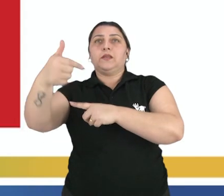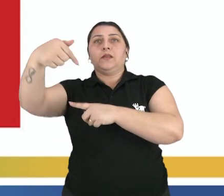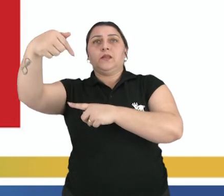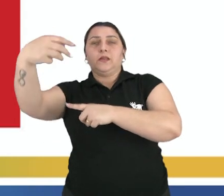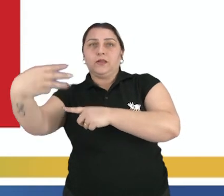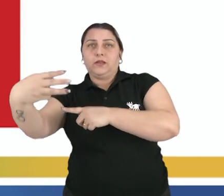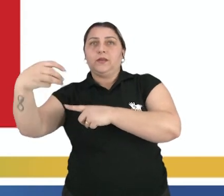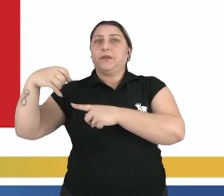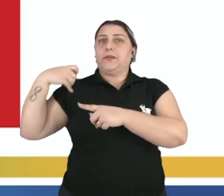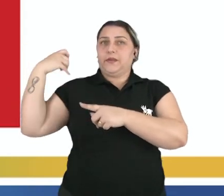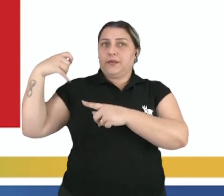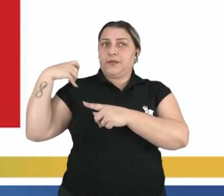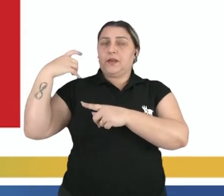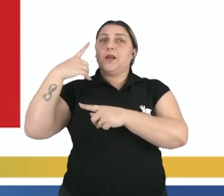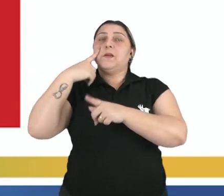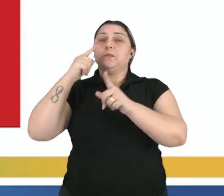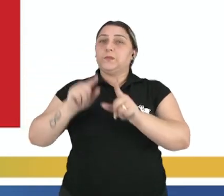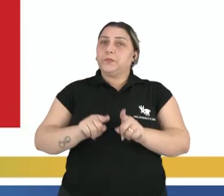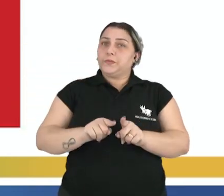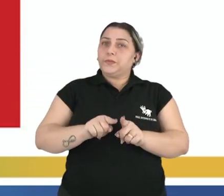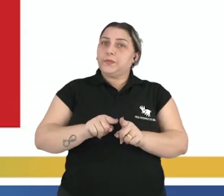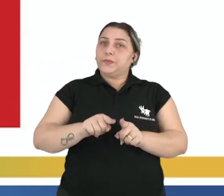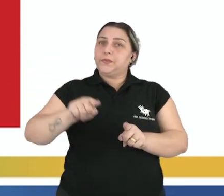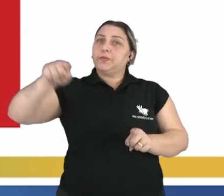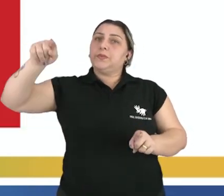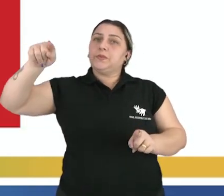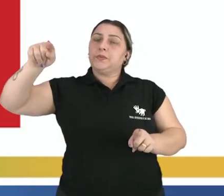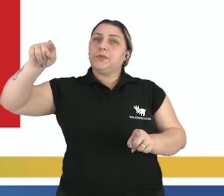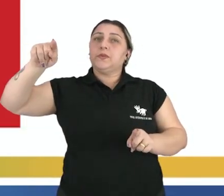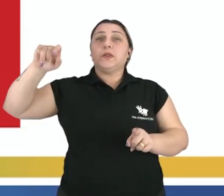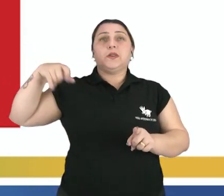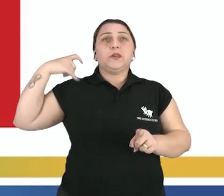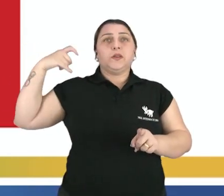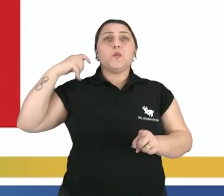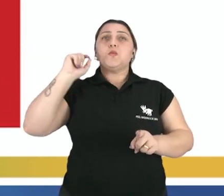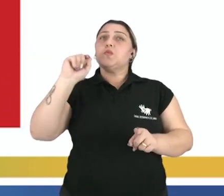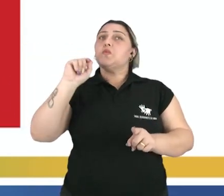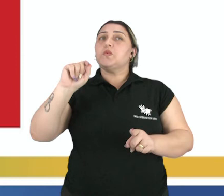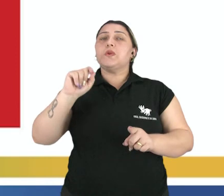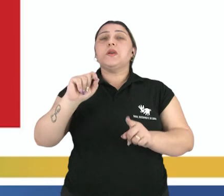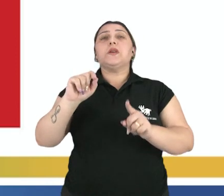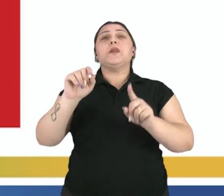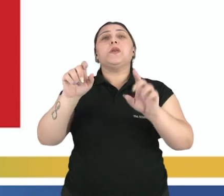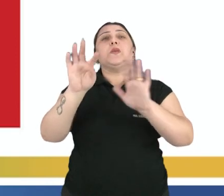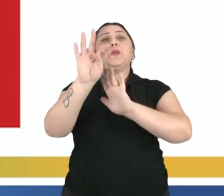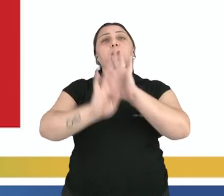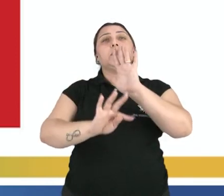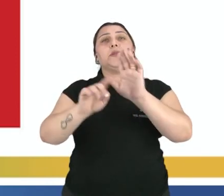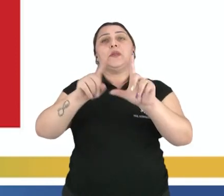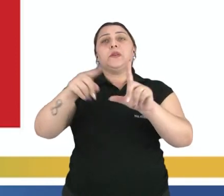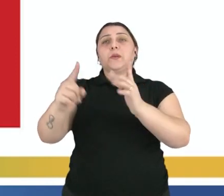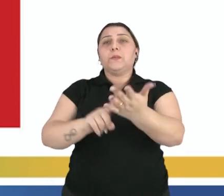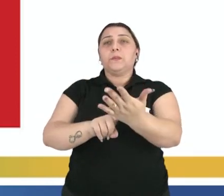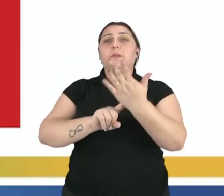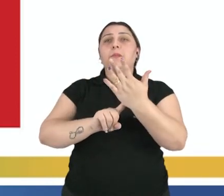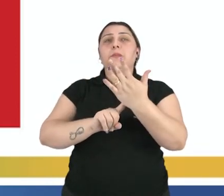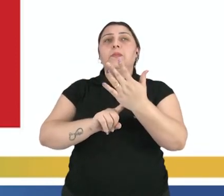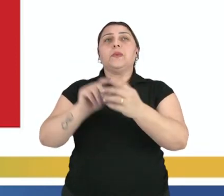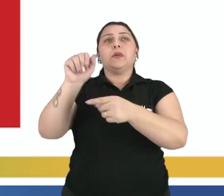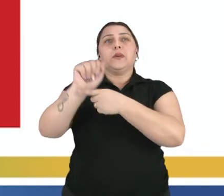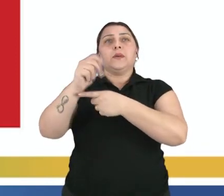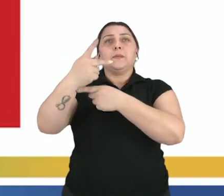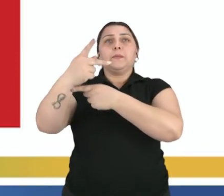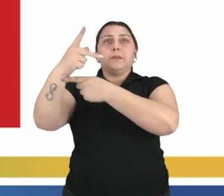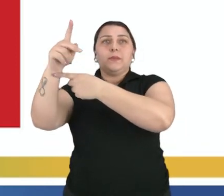anos, 73 anos. Está aumentando aí a idade. Então, o que o texto e o gráfico estão querendo nos mostrar? Letra